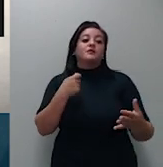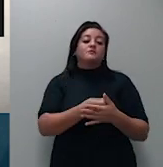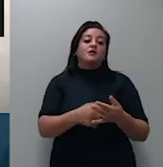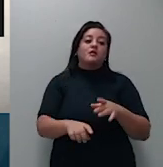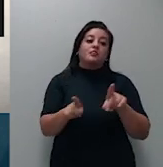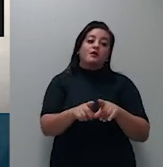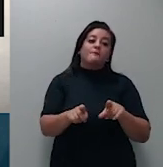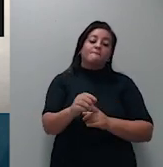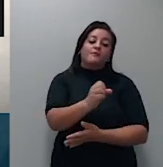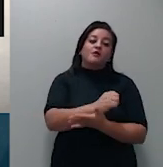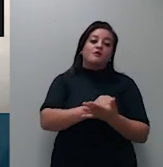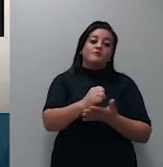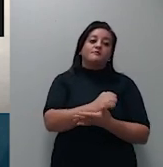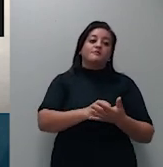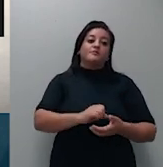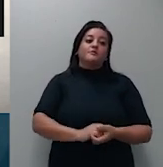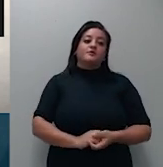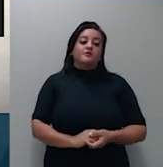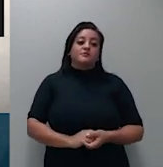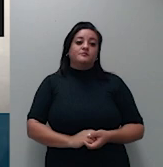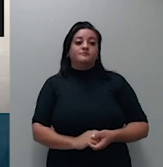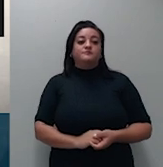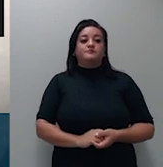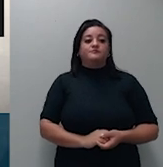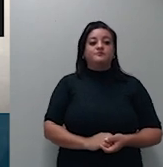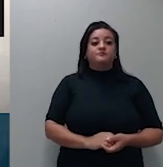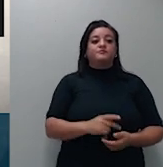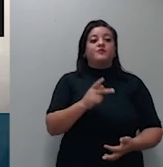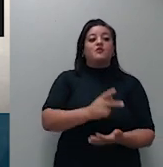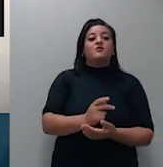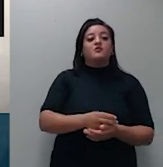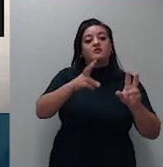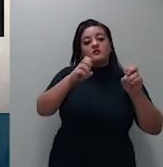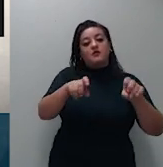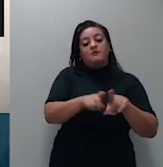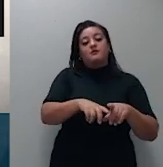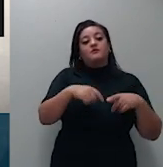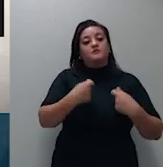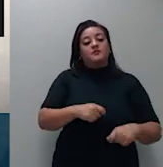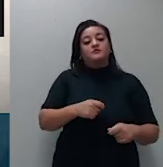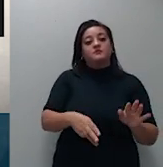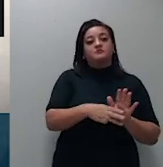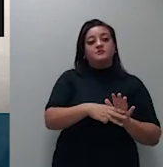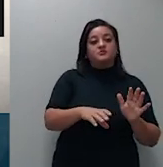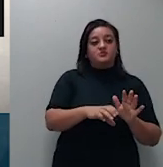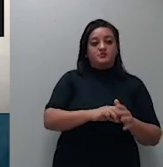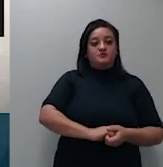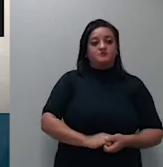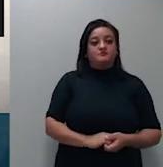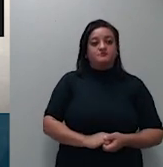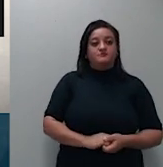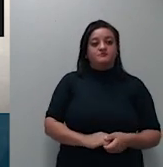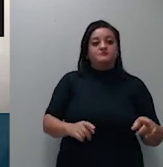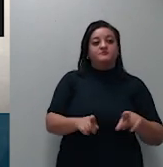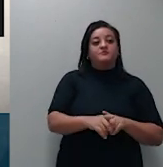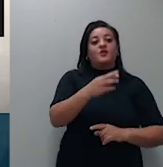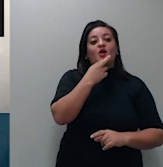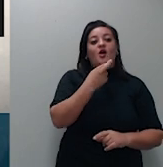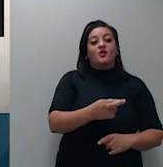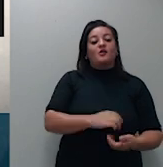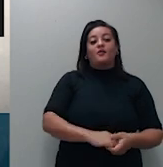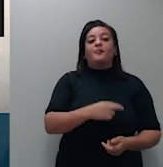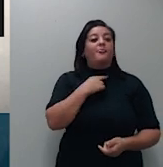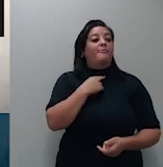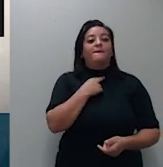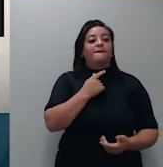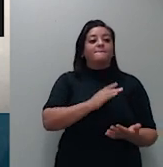fundamentos idôneos a pertinência temática de cidade da medida que o resultado não possa dividir